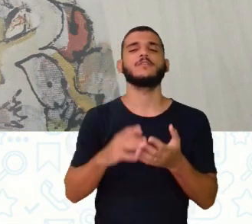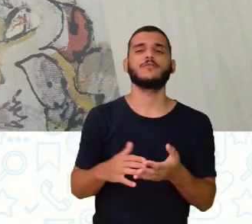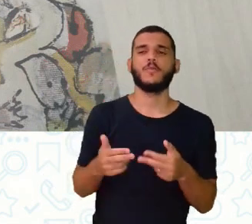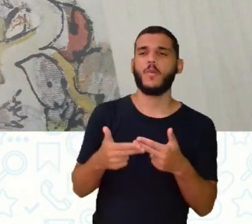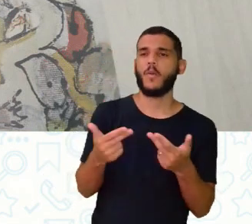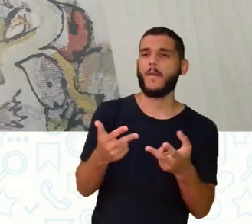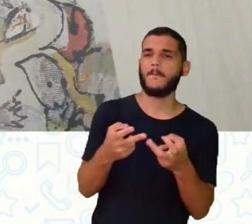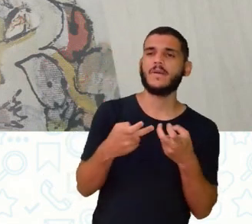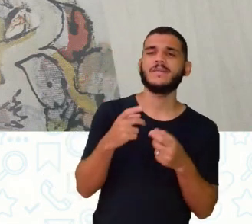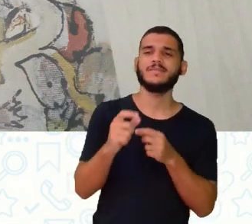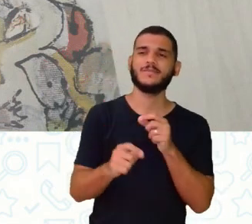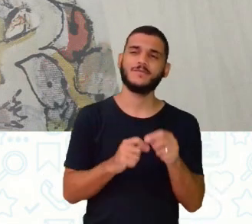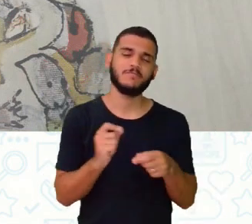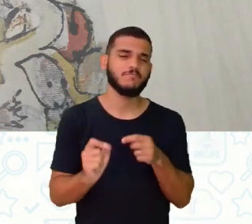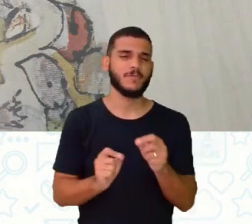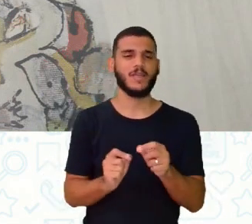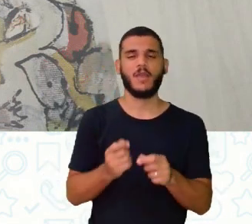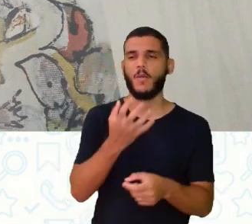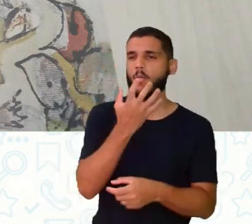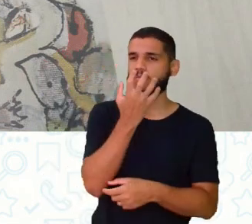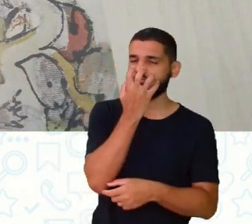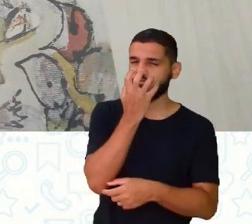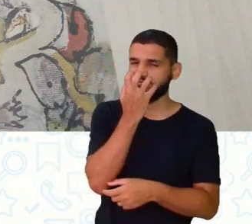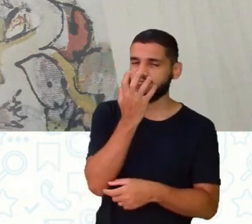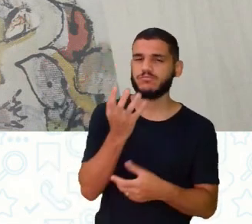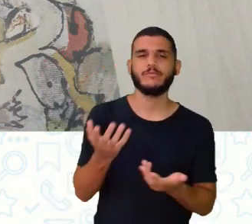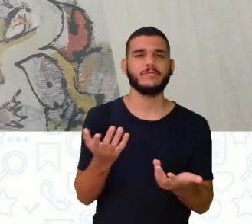como um